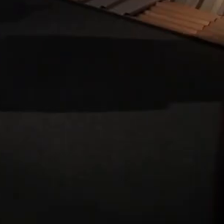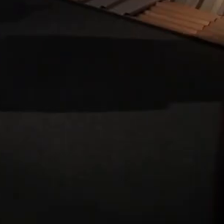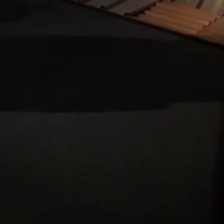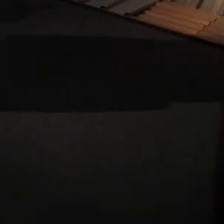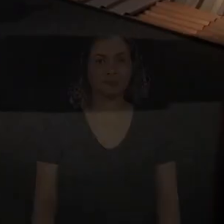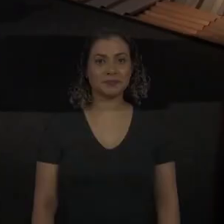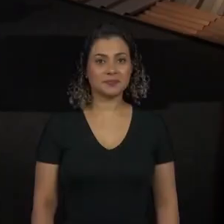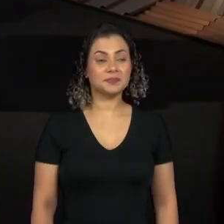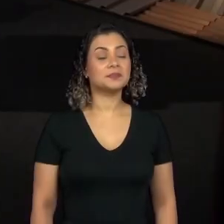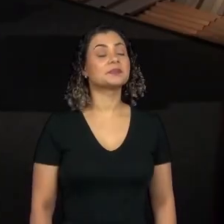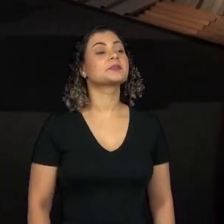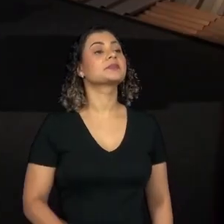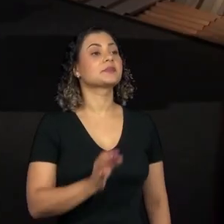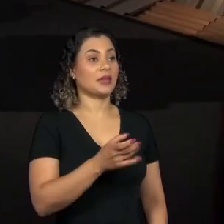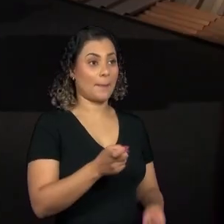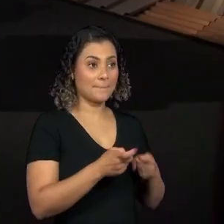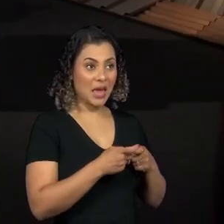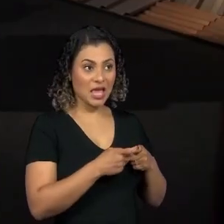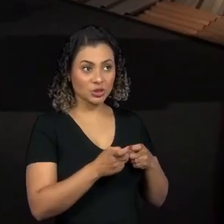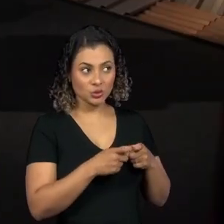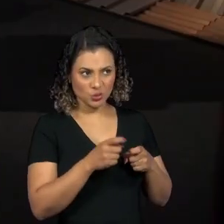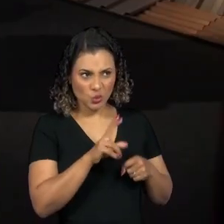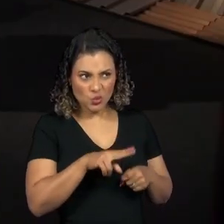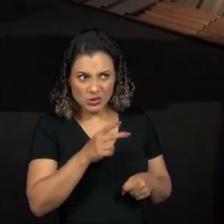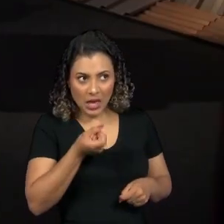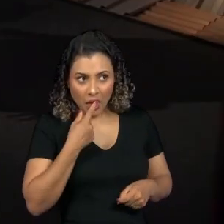não tem muito médico tomando remédio